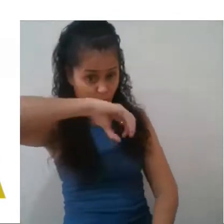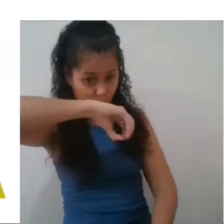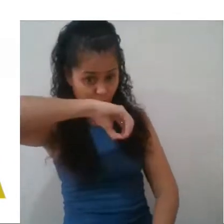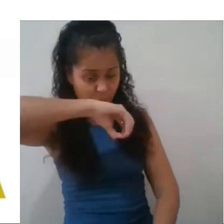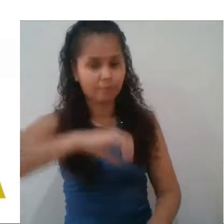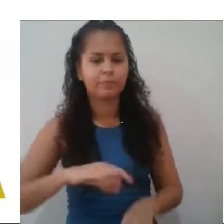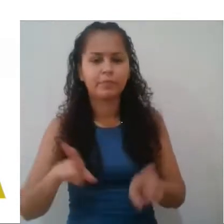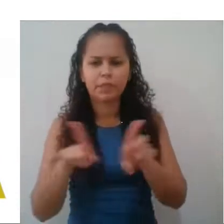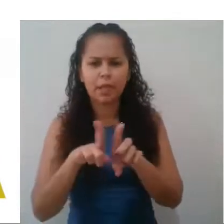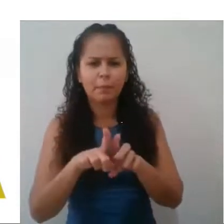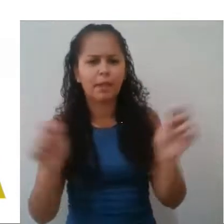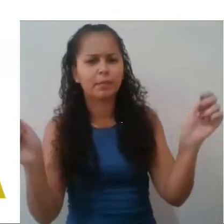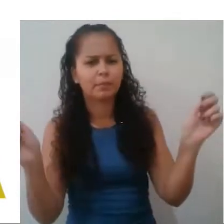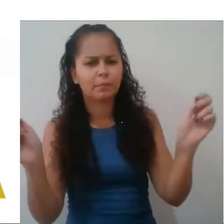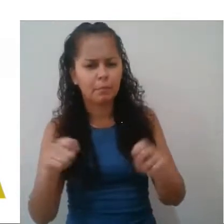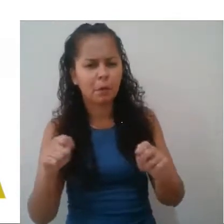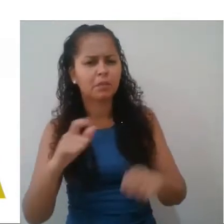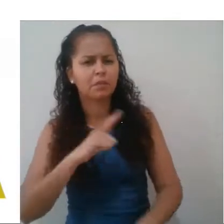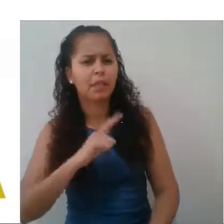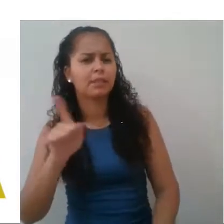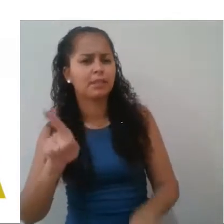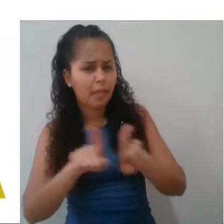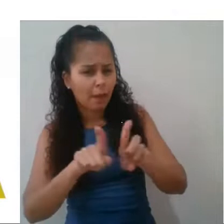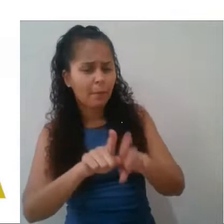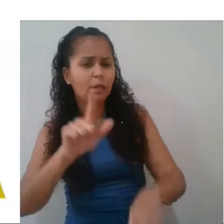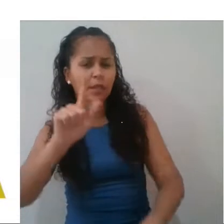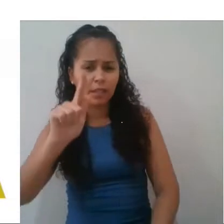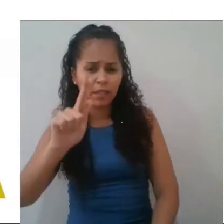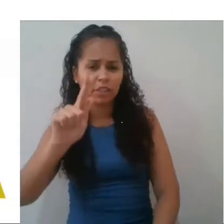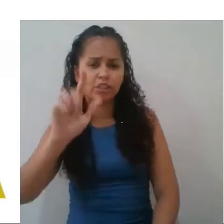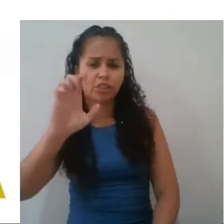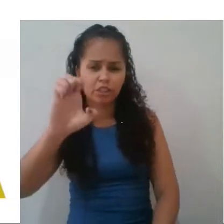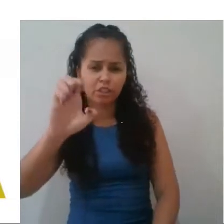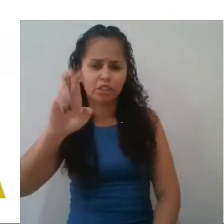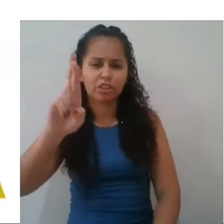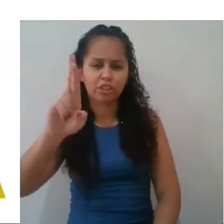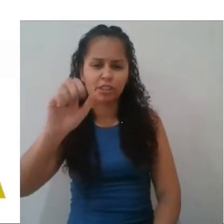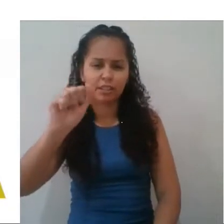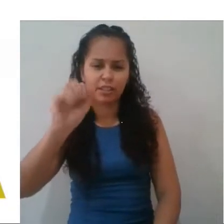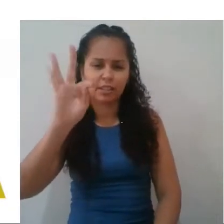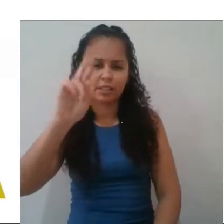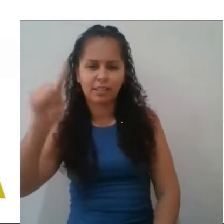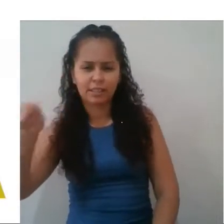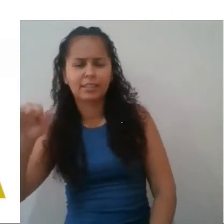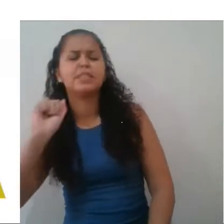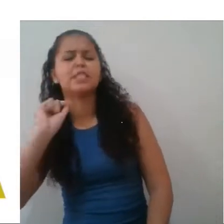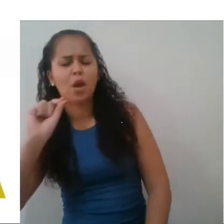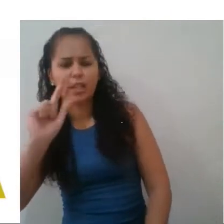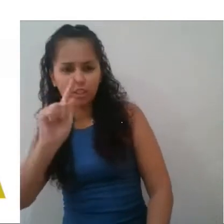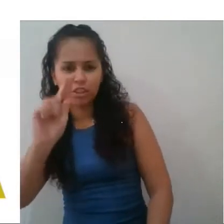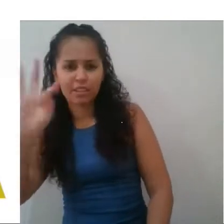E também possui uma geratriz. Estou representando por GT a geratriz do tronco, que seria